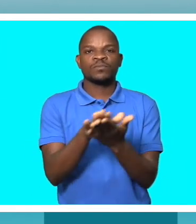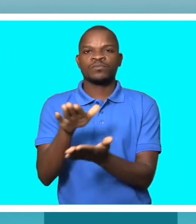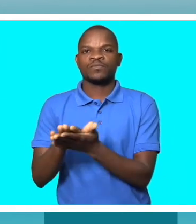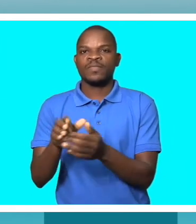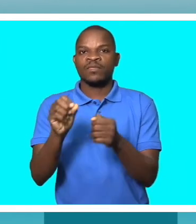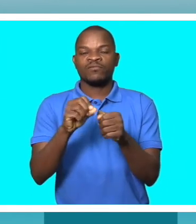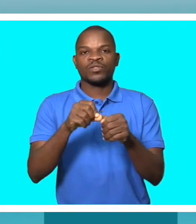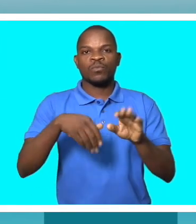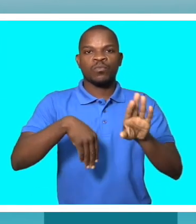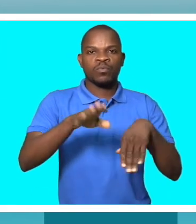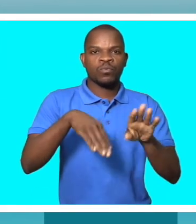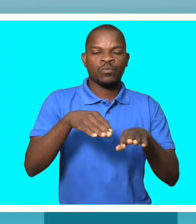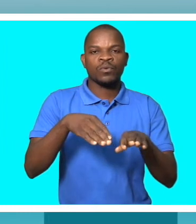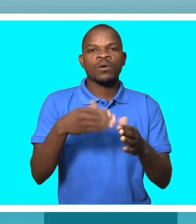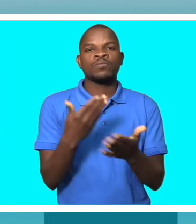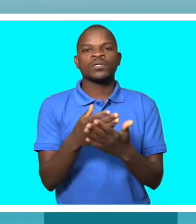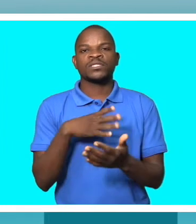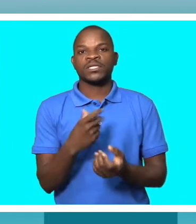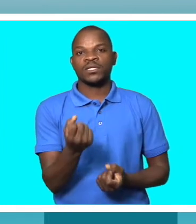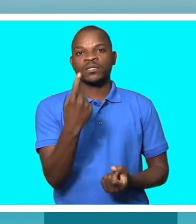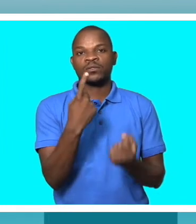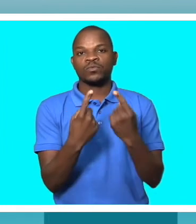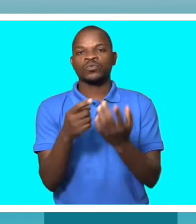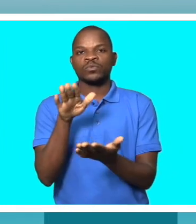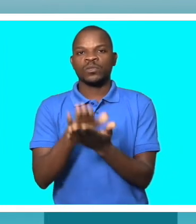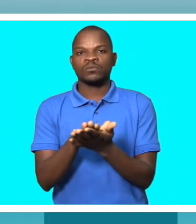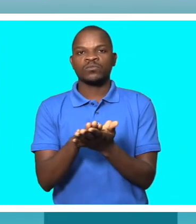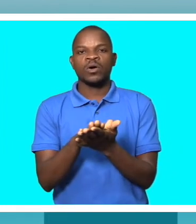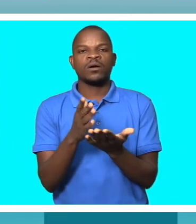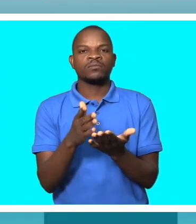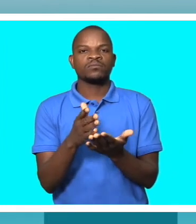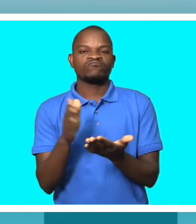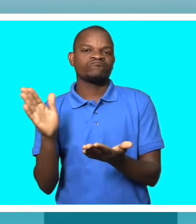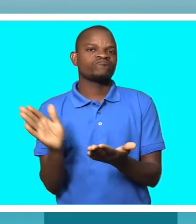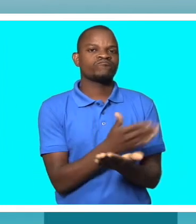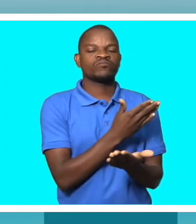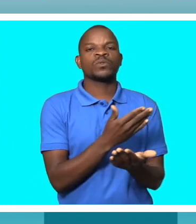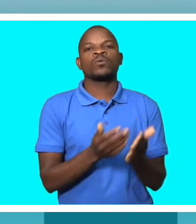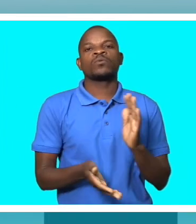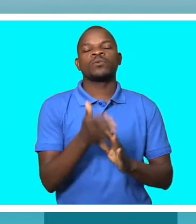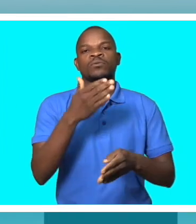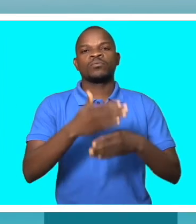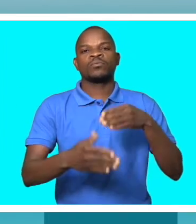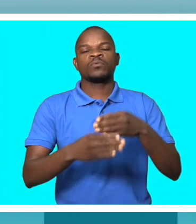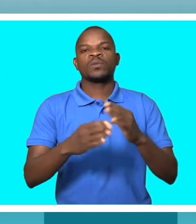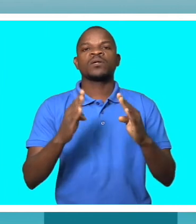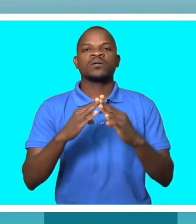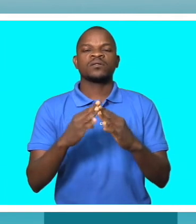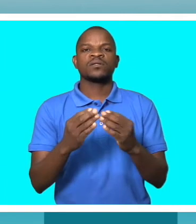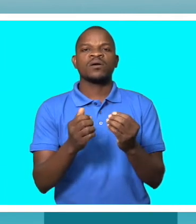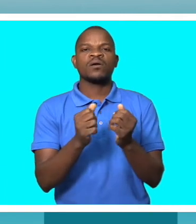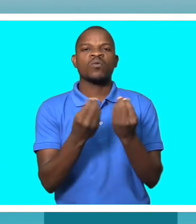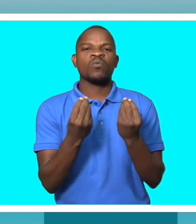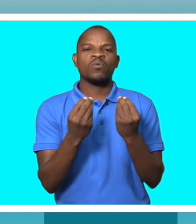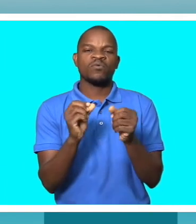falo do campo, às vezes temos comunidades que levaram do campo para a construção de casas. A